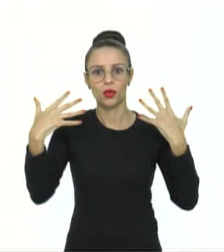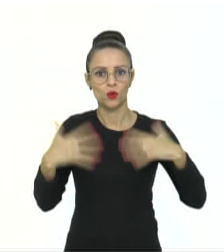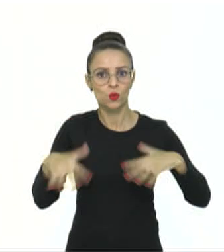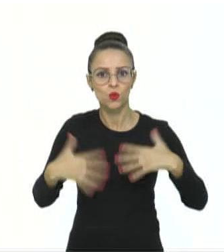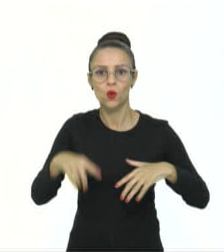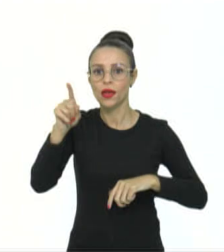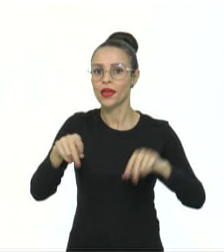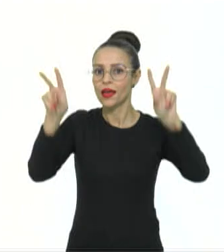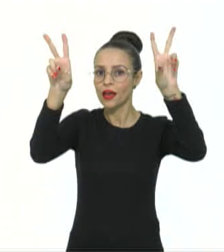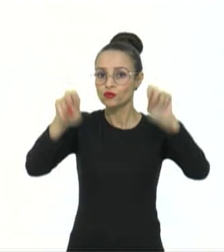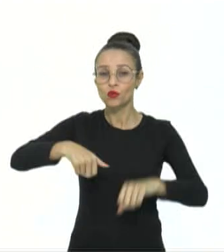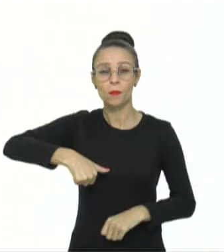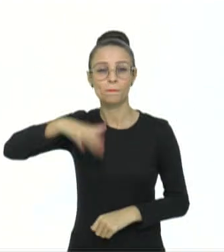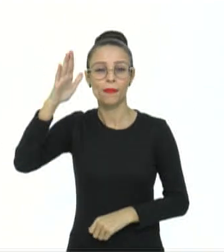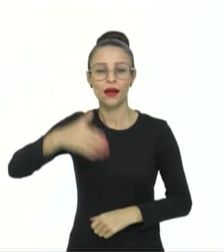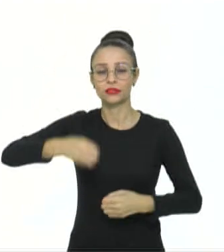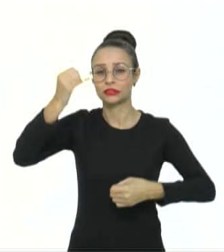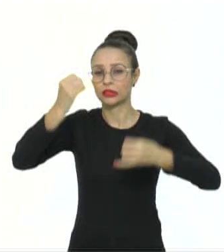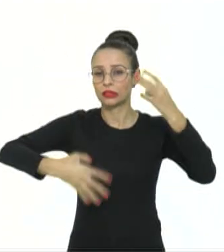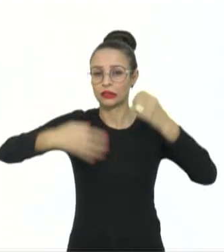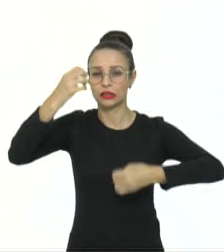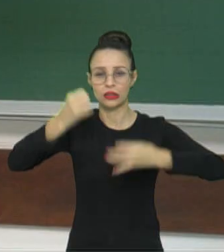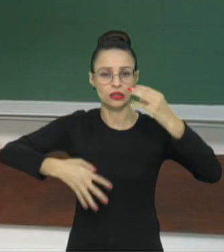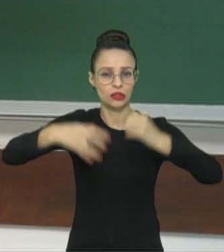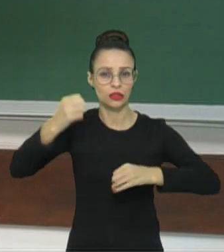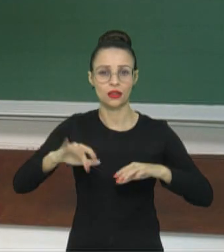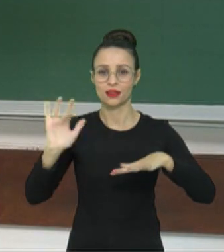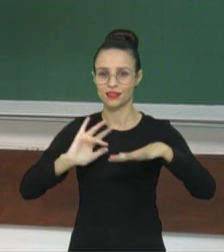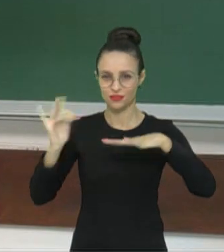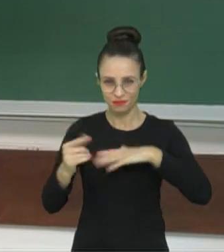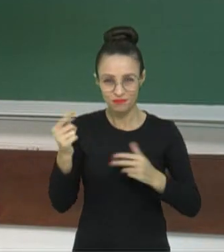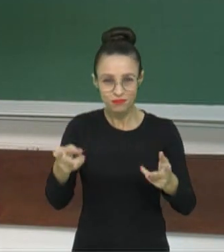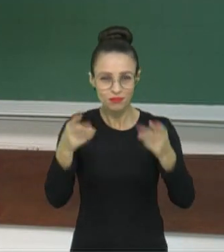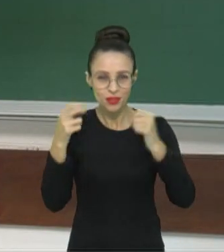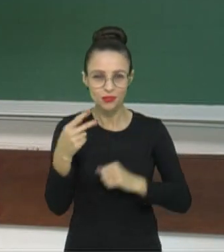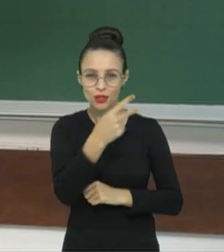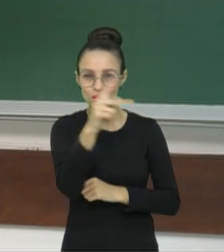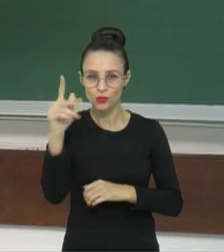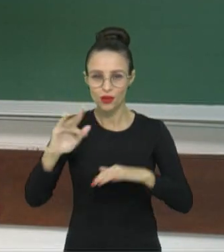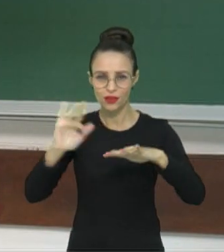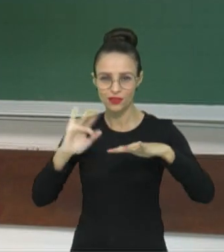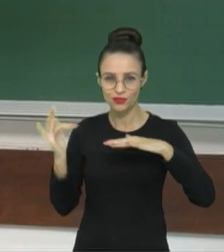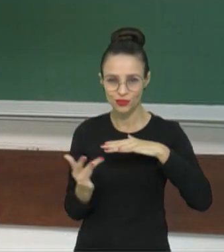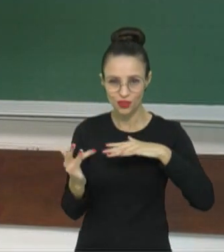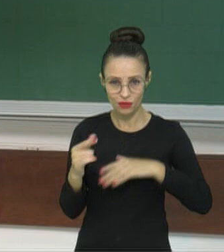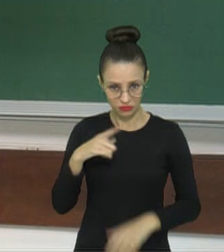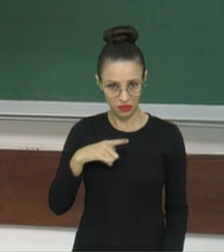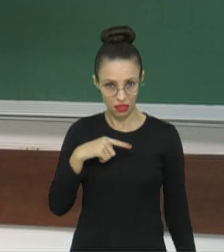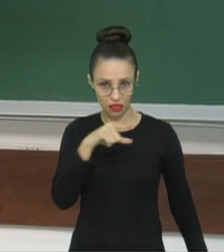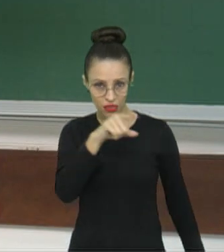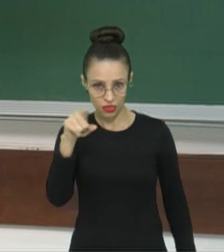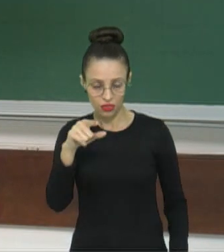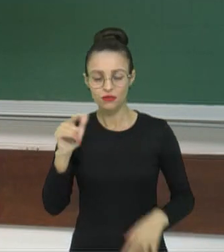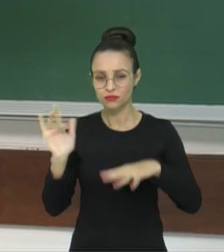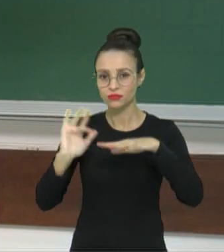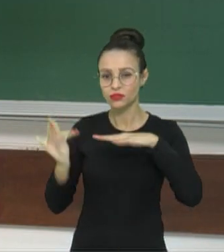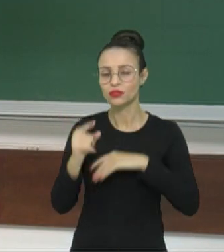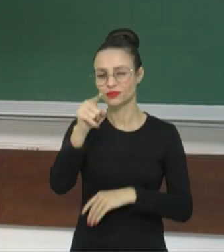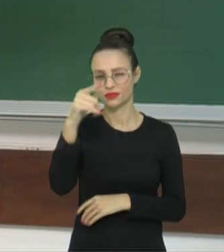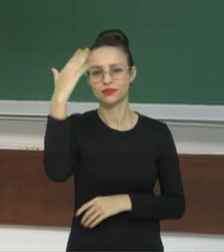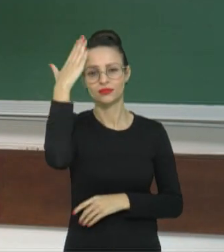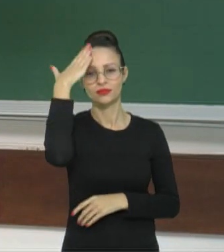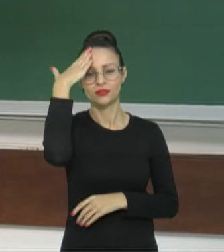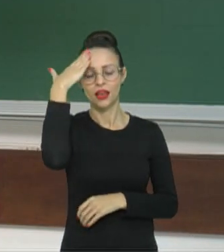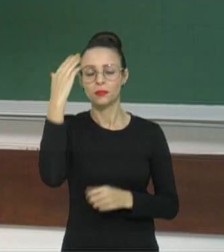assuntos mais comentados nas redes sociais. Já perceberam aí na sua rede social? Você tem rede social? Se você tiver, você sabe